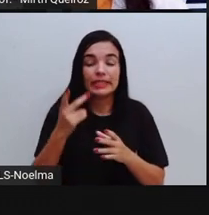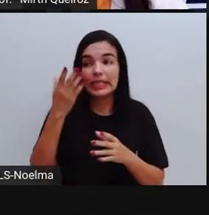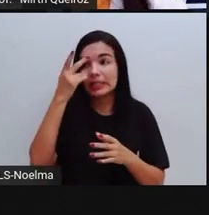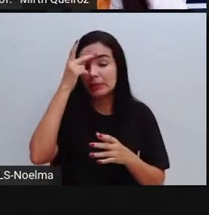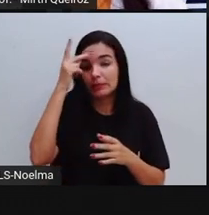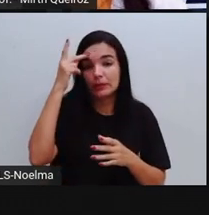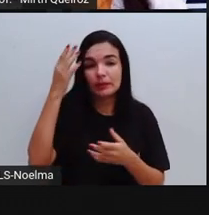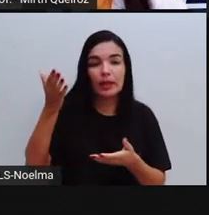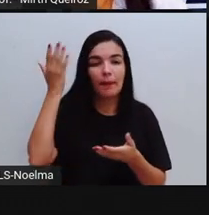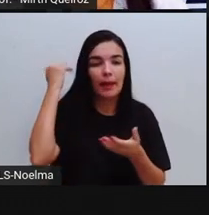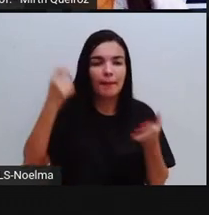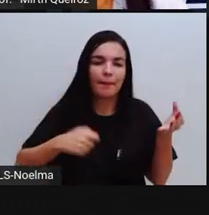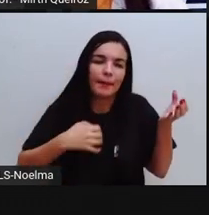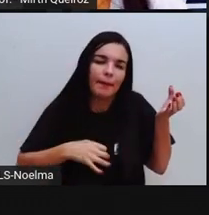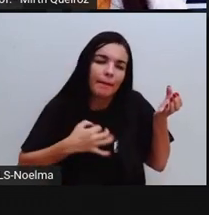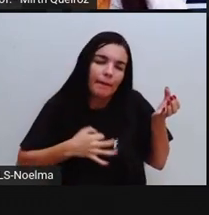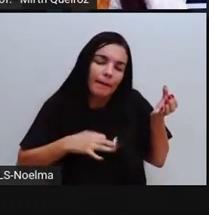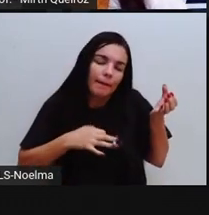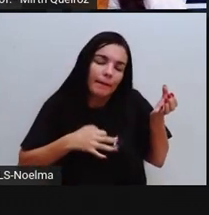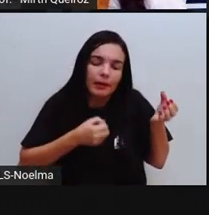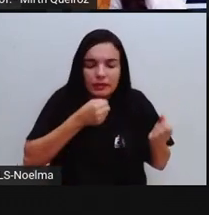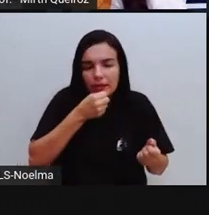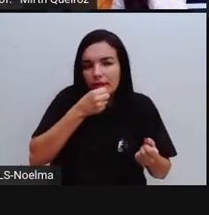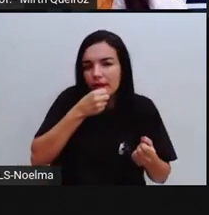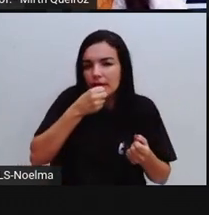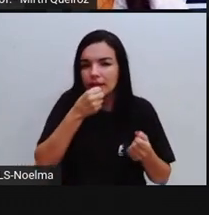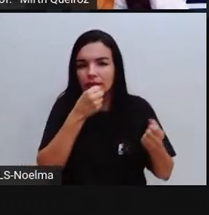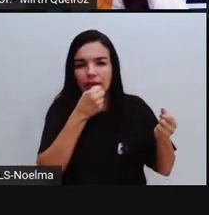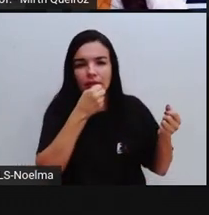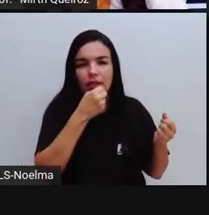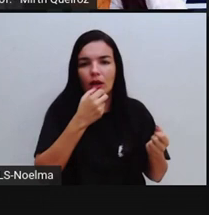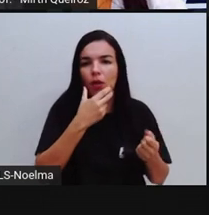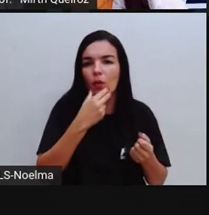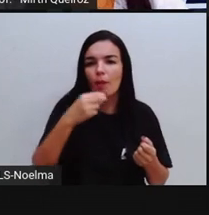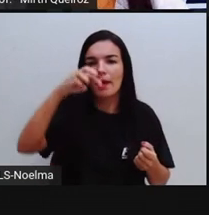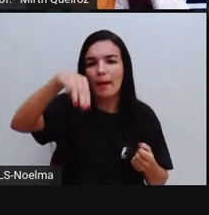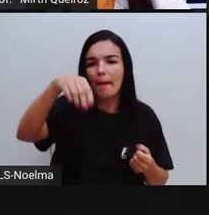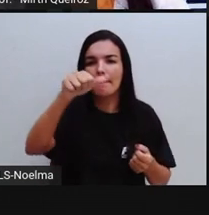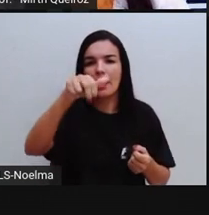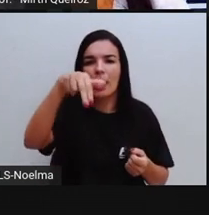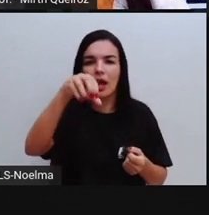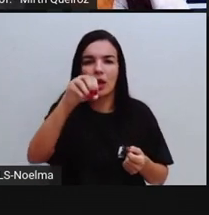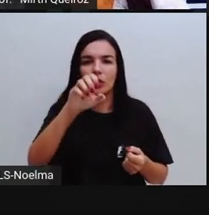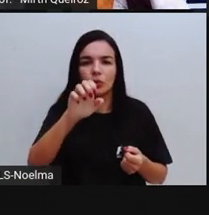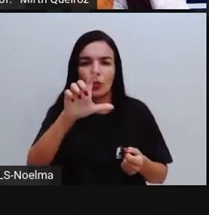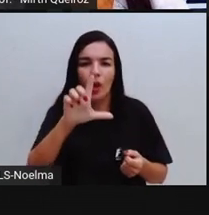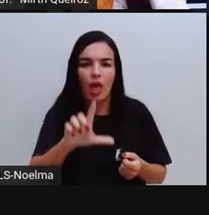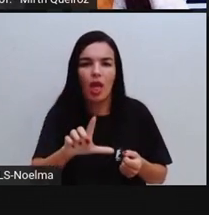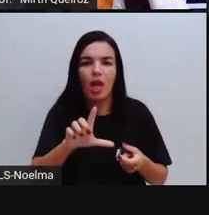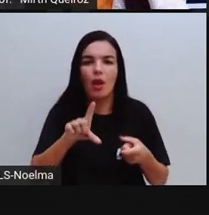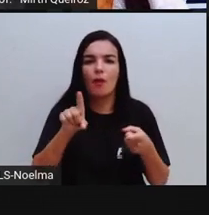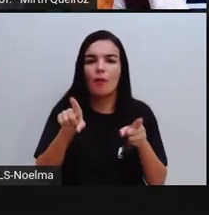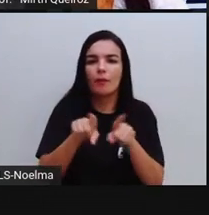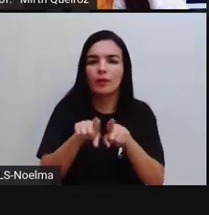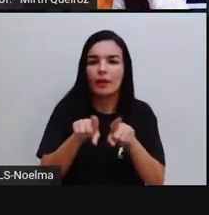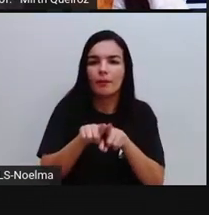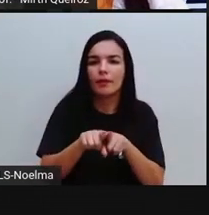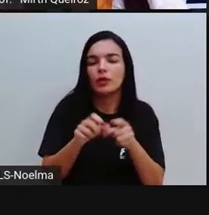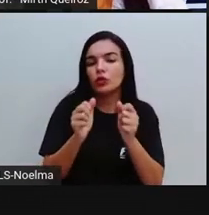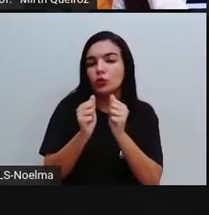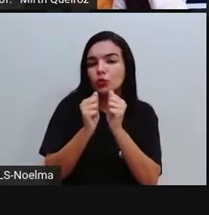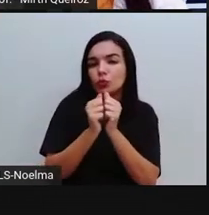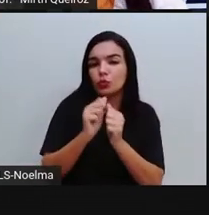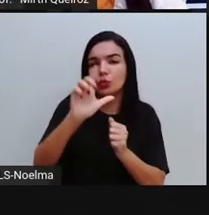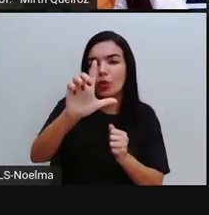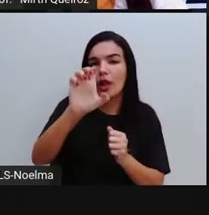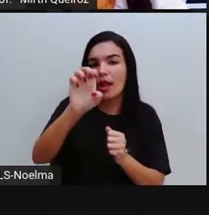ou violeiros, antes de Manuel Riachão, do Mergulhão, né? Mas Leandro Gomes Barros, que